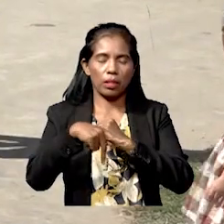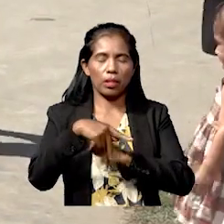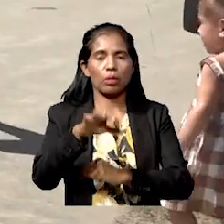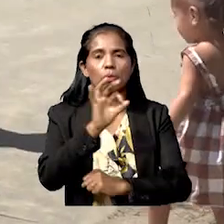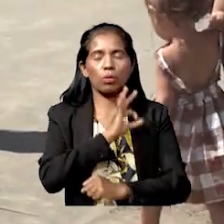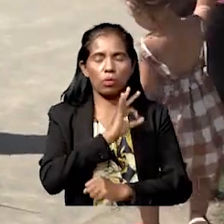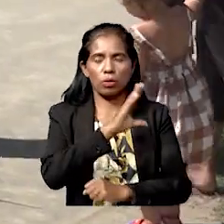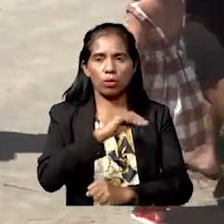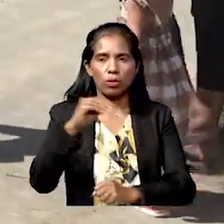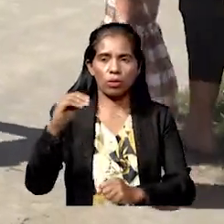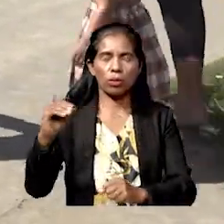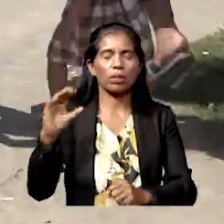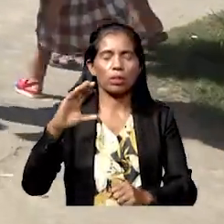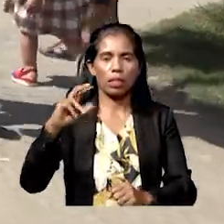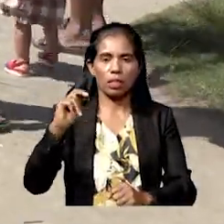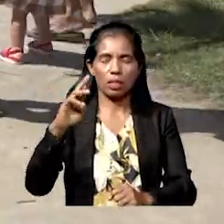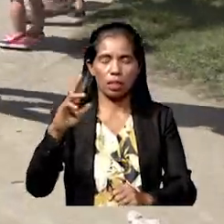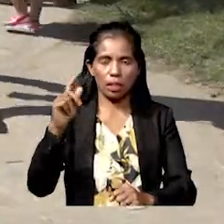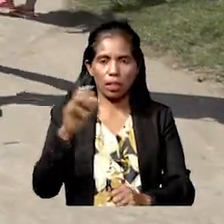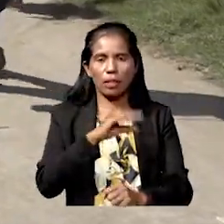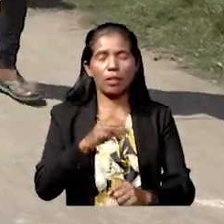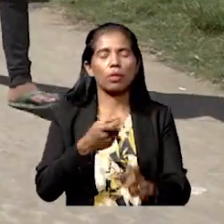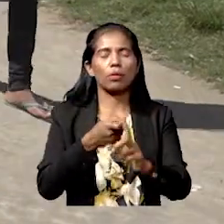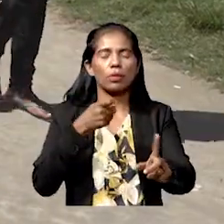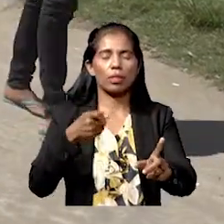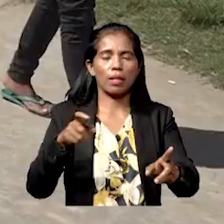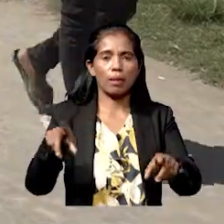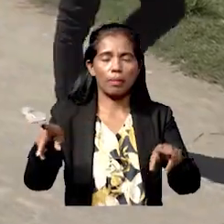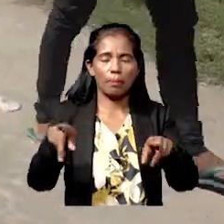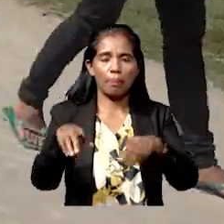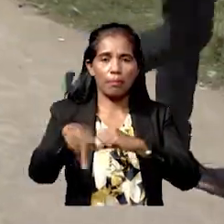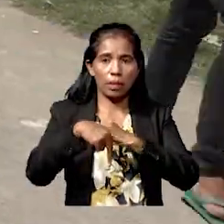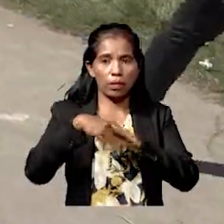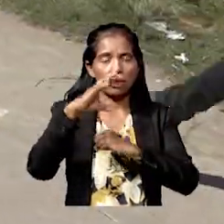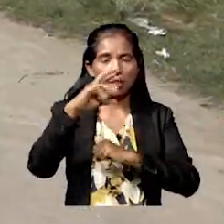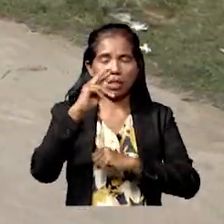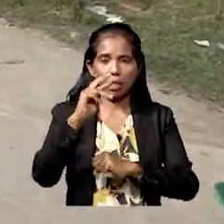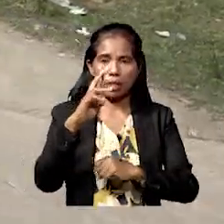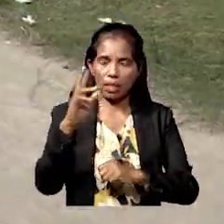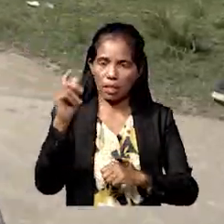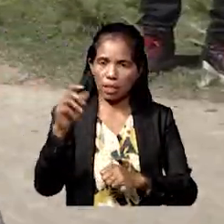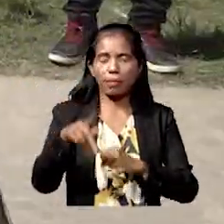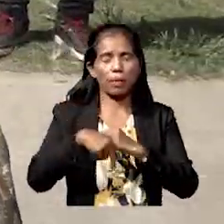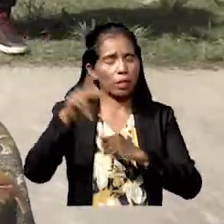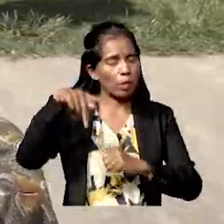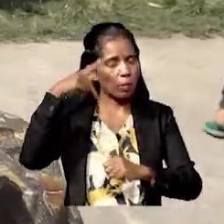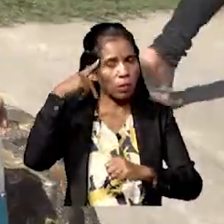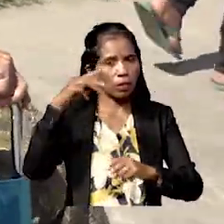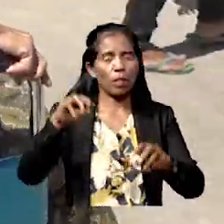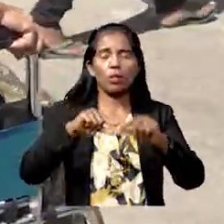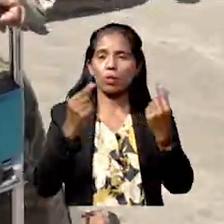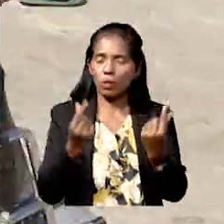Hoje CNRT e apoiantes ao todo, a candidatura União, né? Partidos políticos,